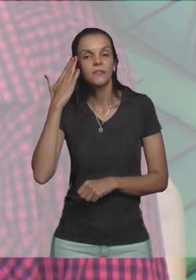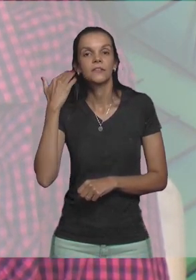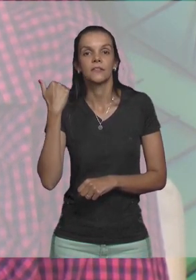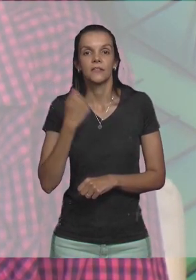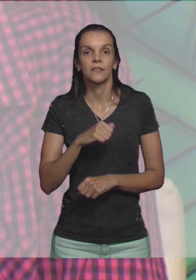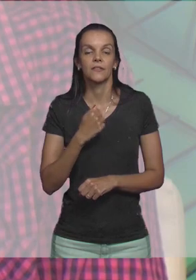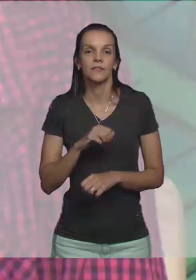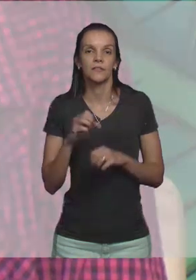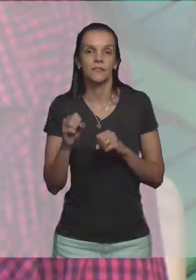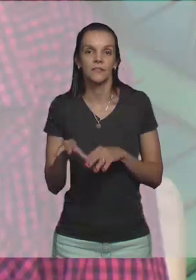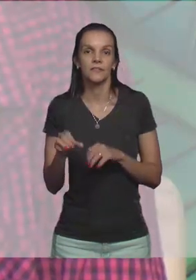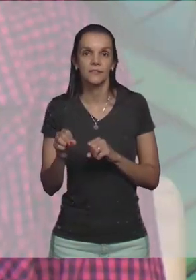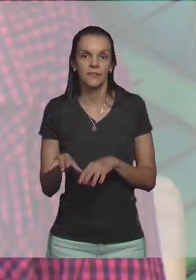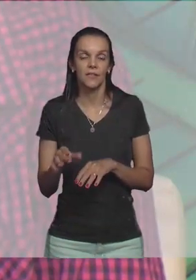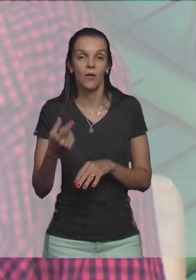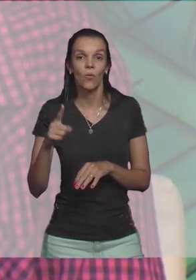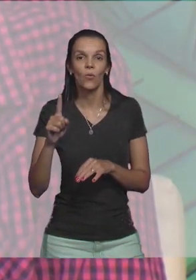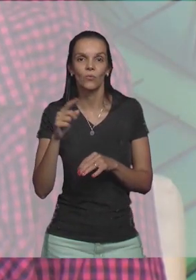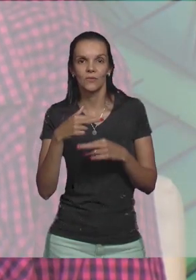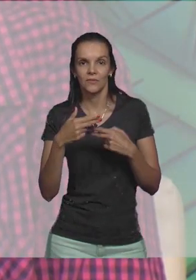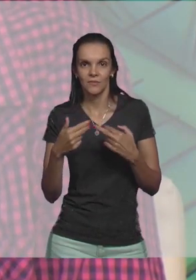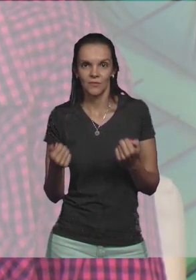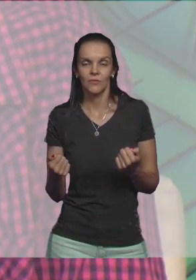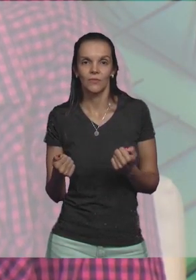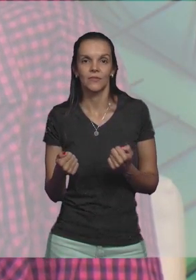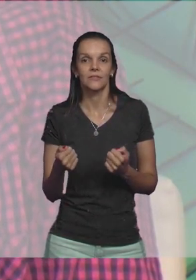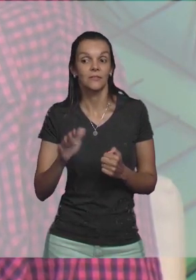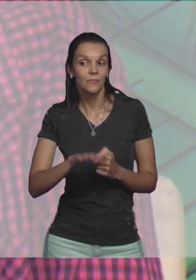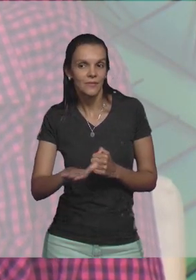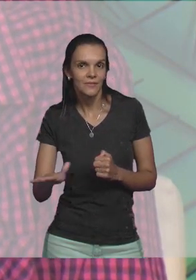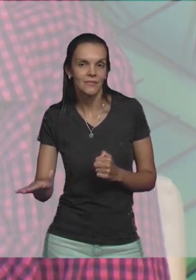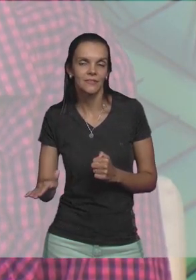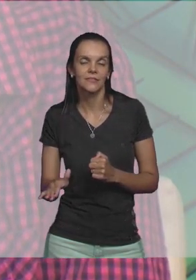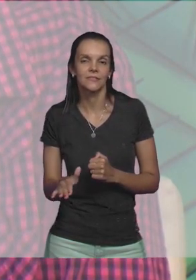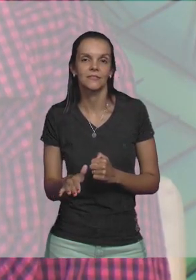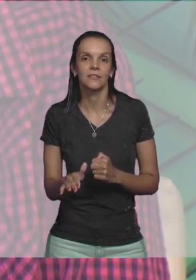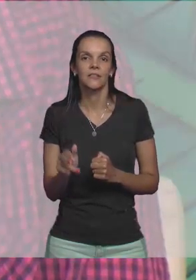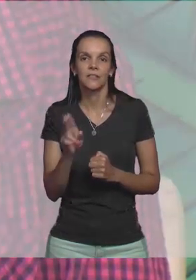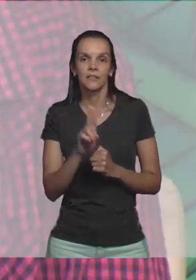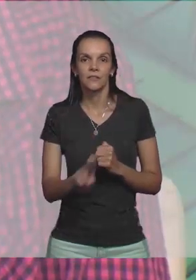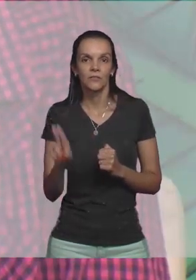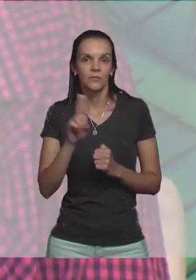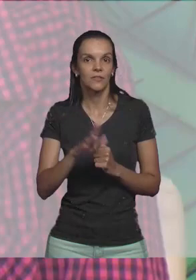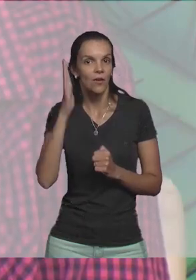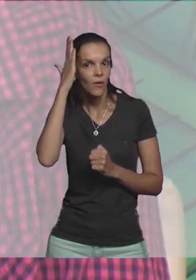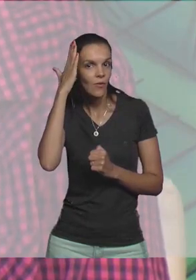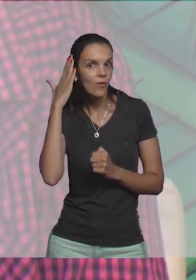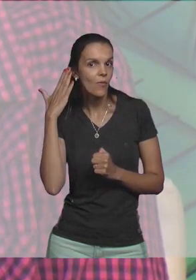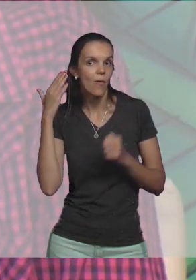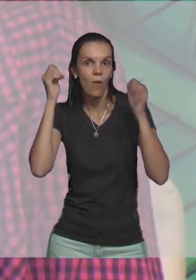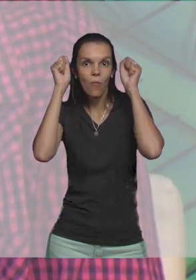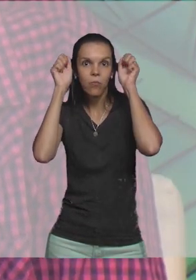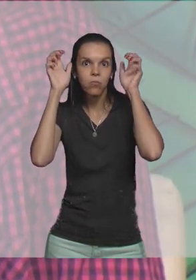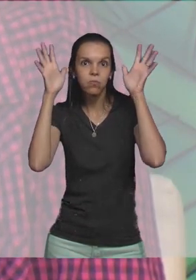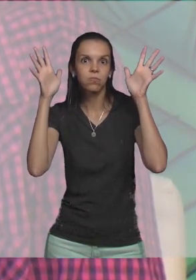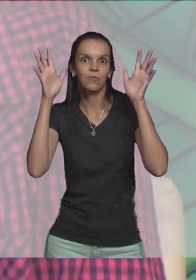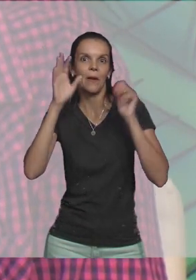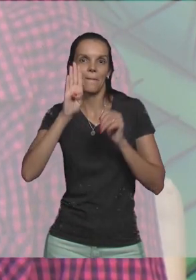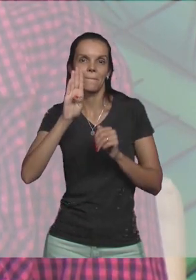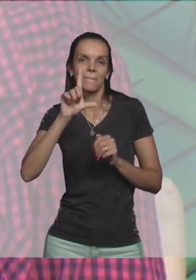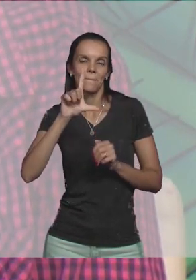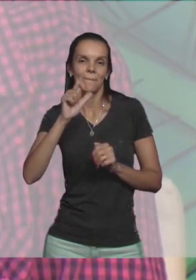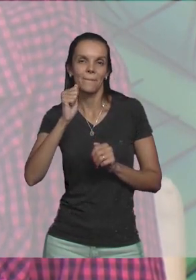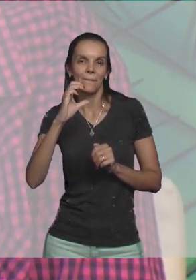que precisam ensinar outras coisas, né, para essa criança. Que usar o cabelo Black Power não é